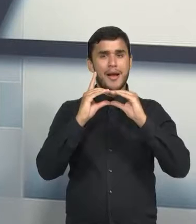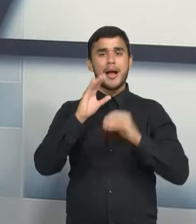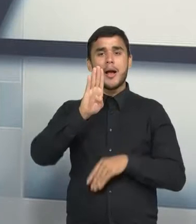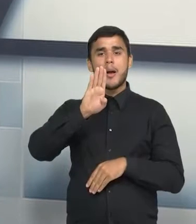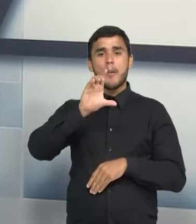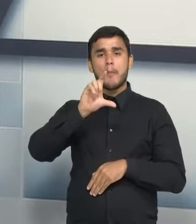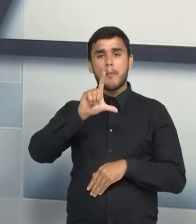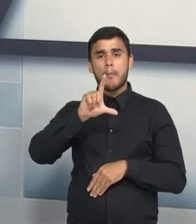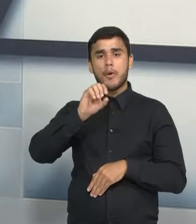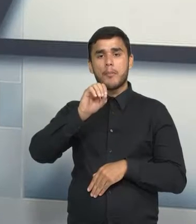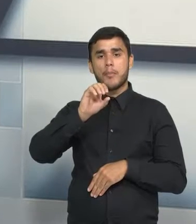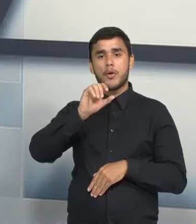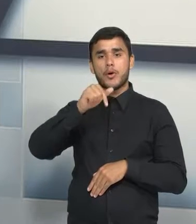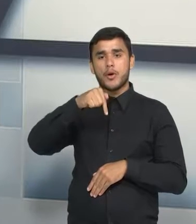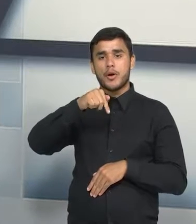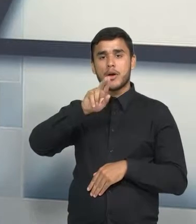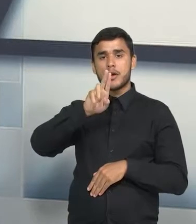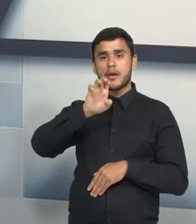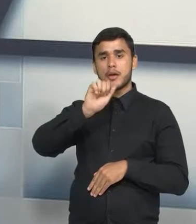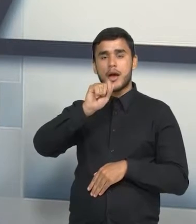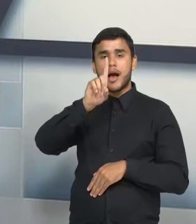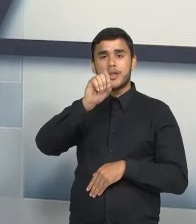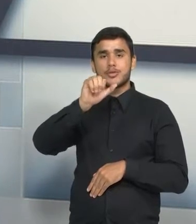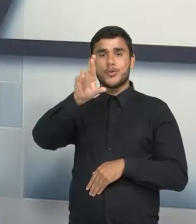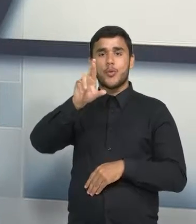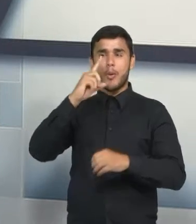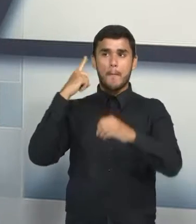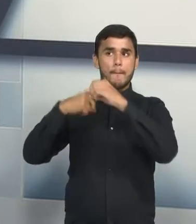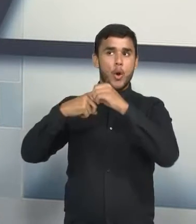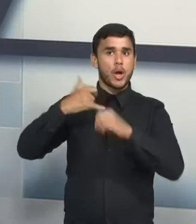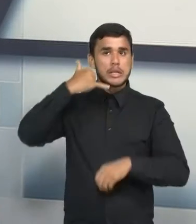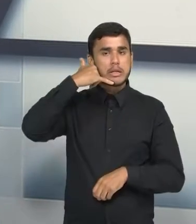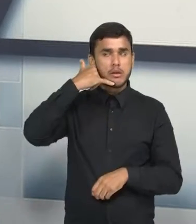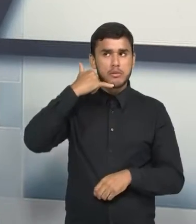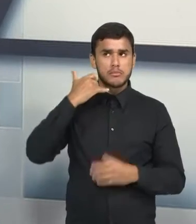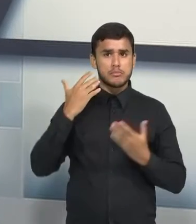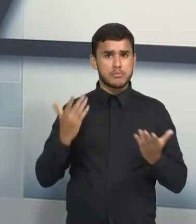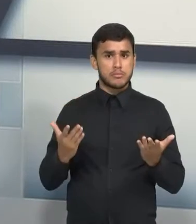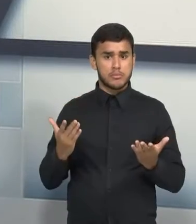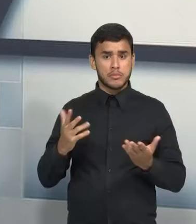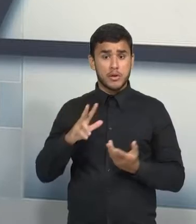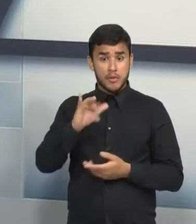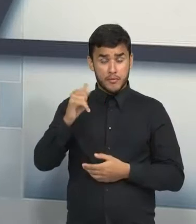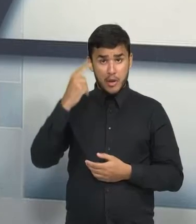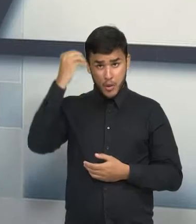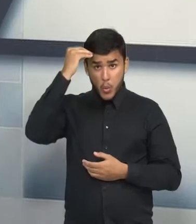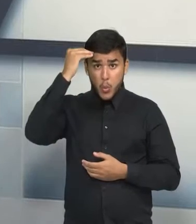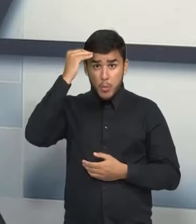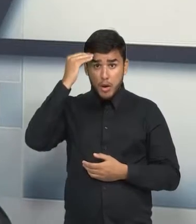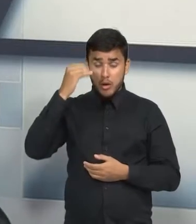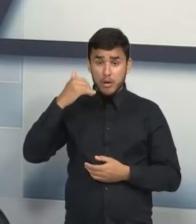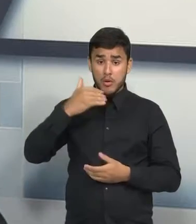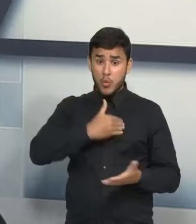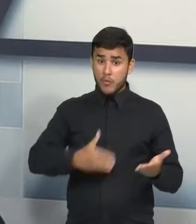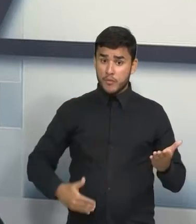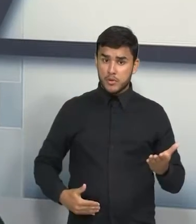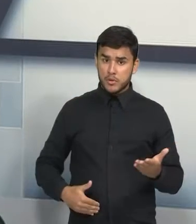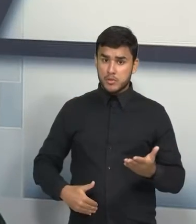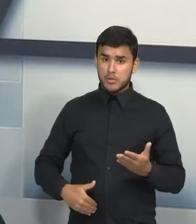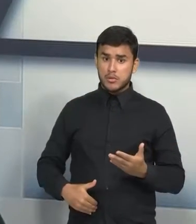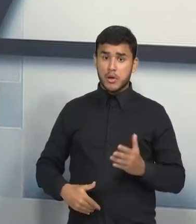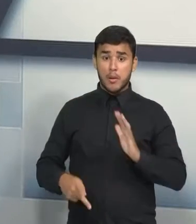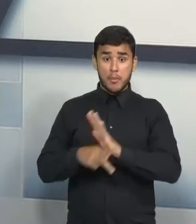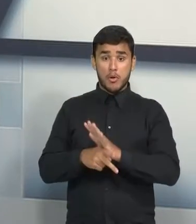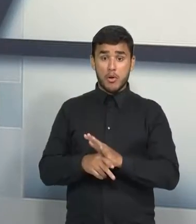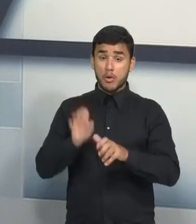celulares. Ele bloquear na marra, botar bloqueado lá. A reação viria para quem? Para o governador. Não era uma uma decisão nacional,